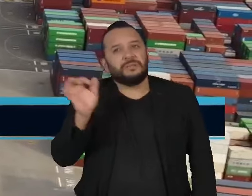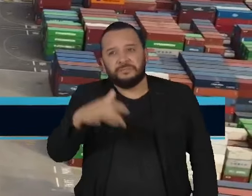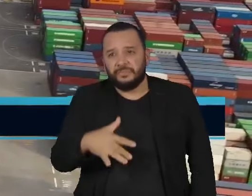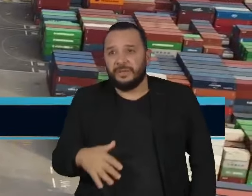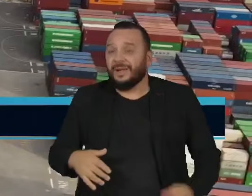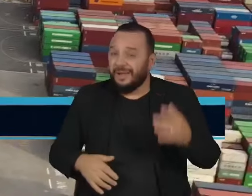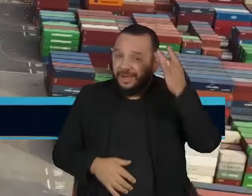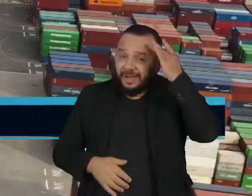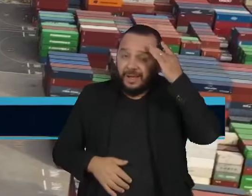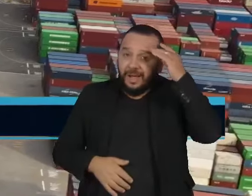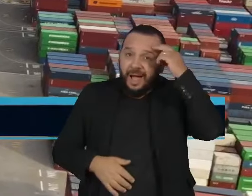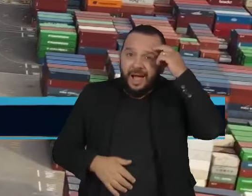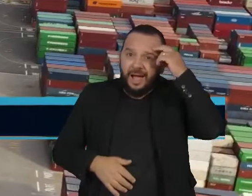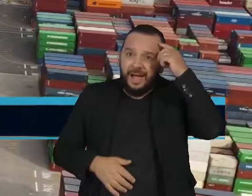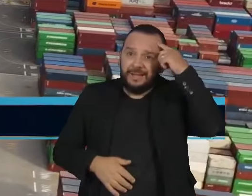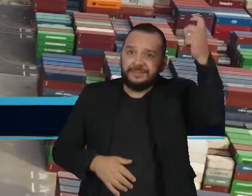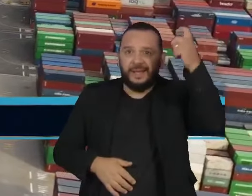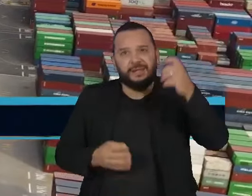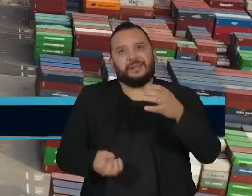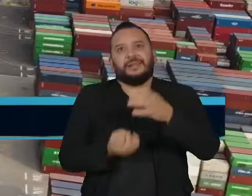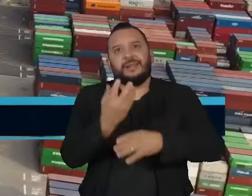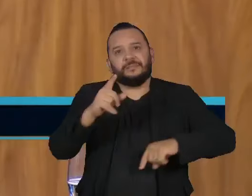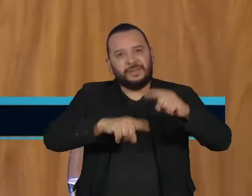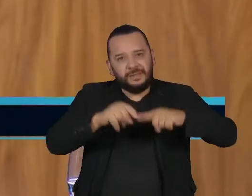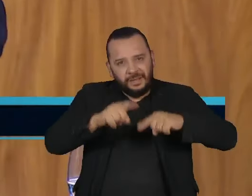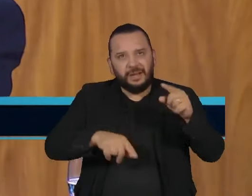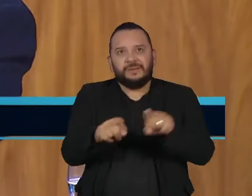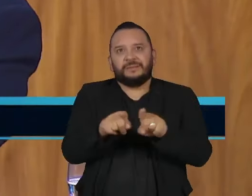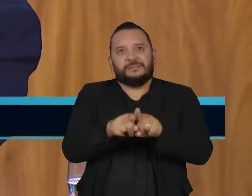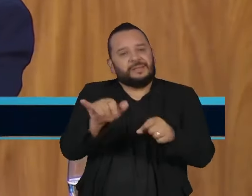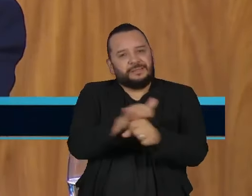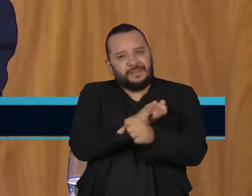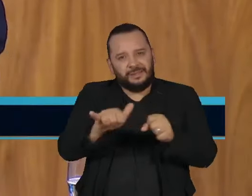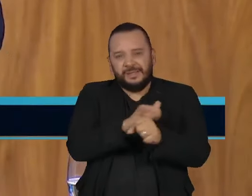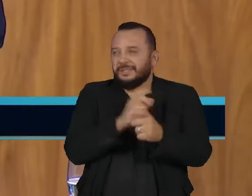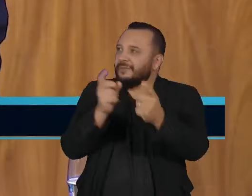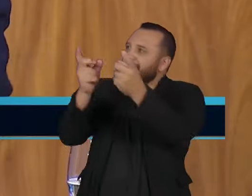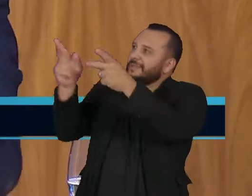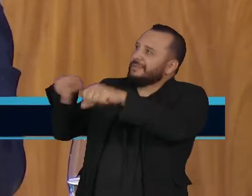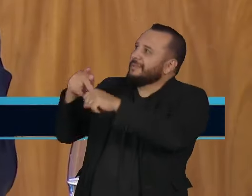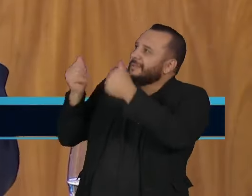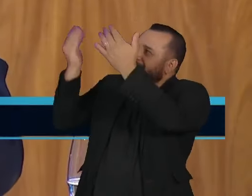produtos e aperfeiçoar estratégias para chegar ao exterior. Os pequenos negócios